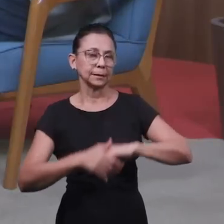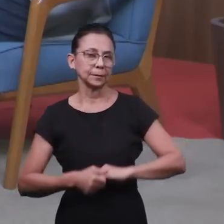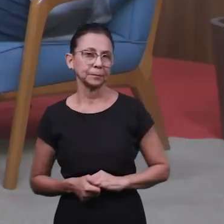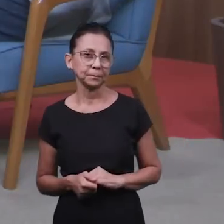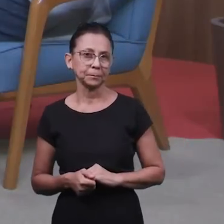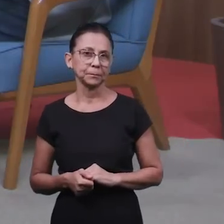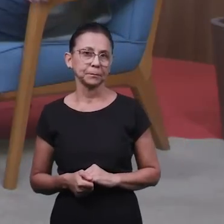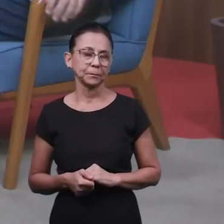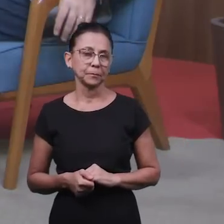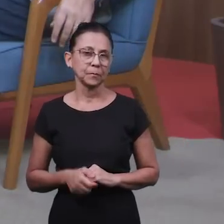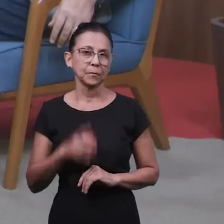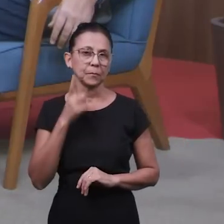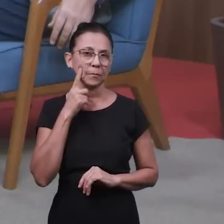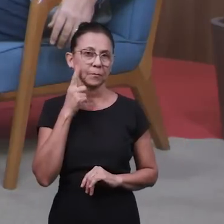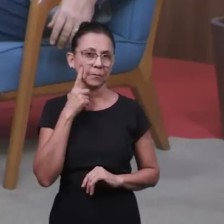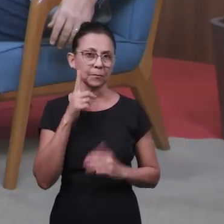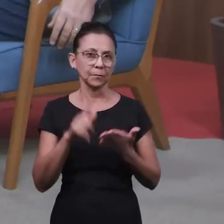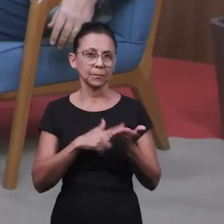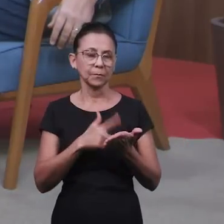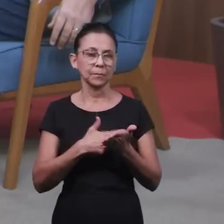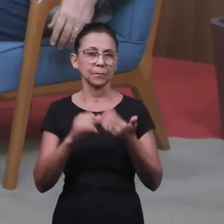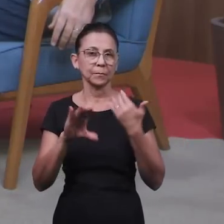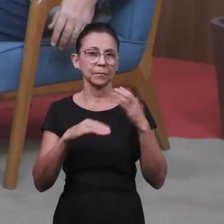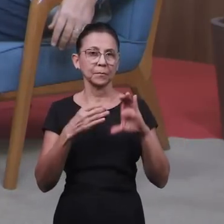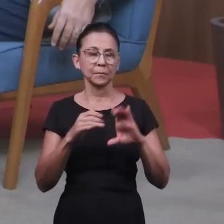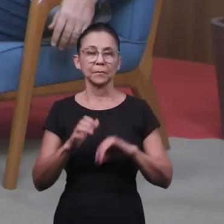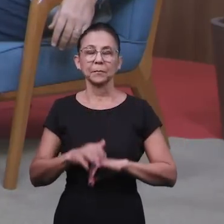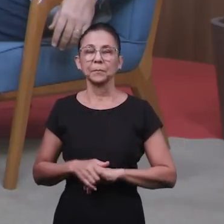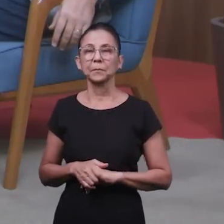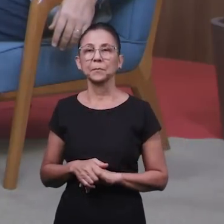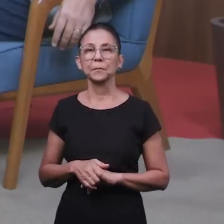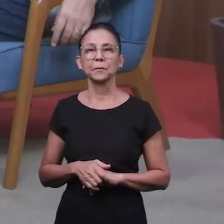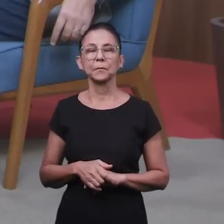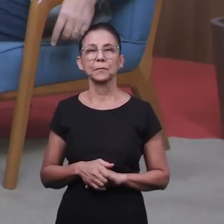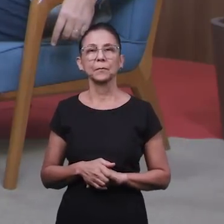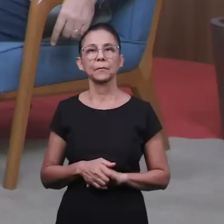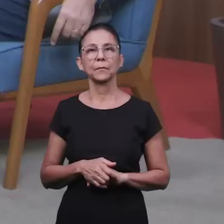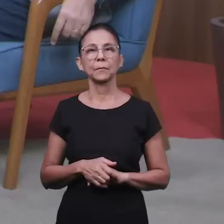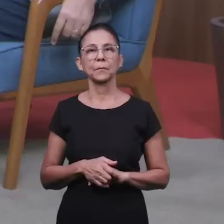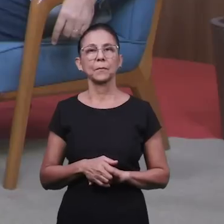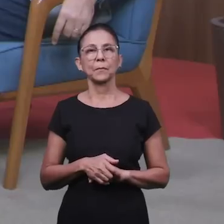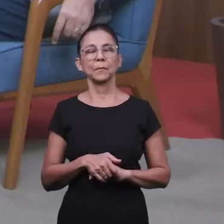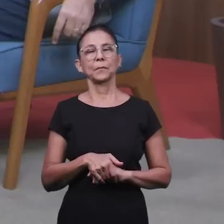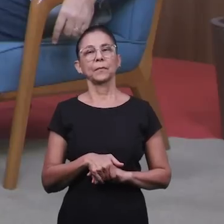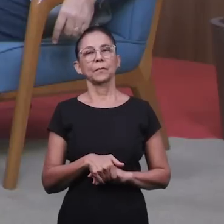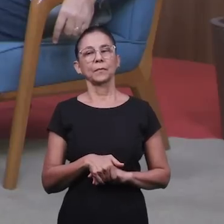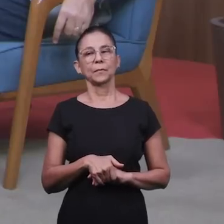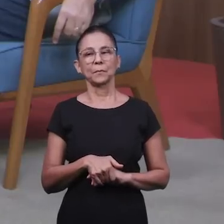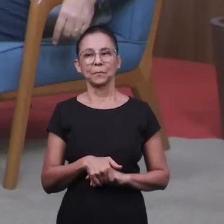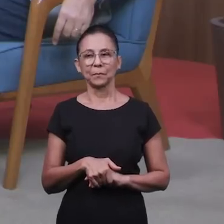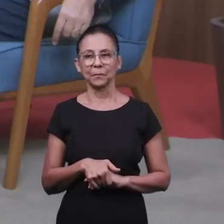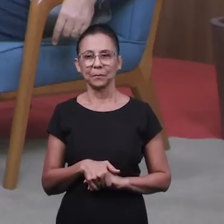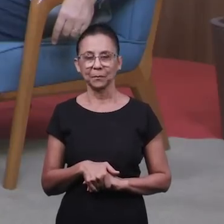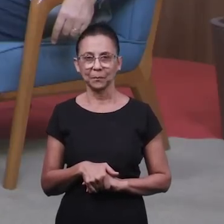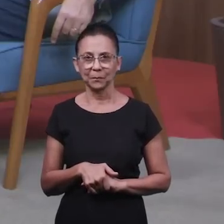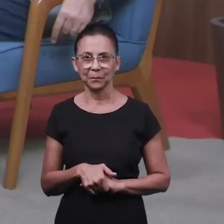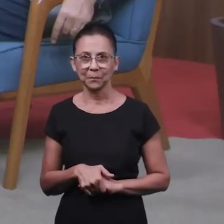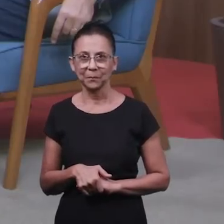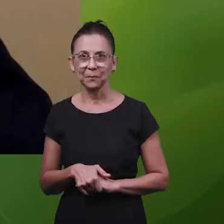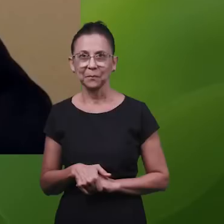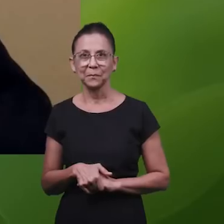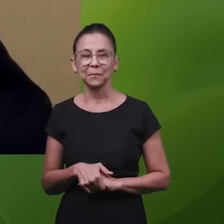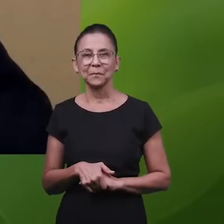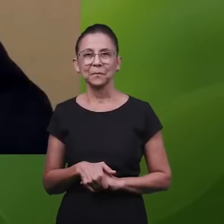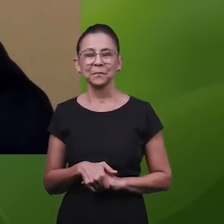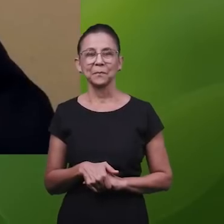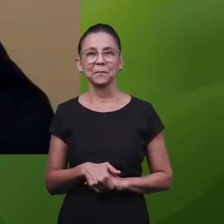fala de raposas e raposinhas? Pode iniciar, Sérgio. O pior mal, a